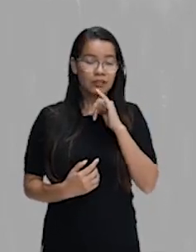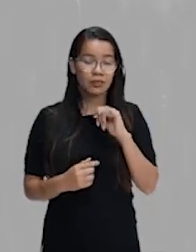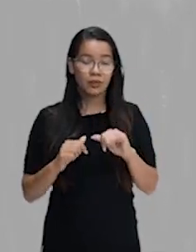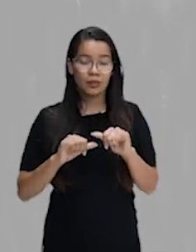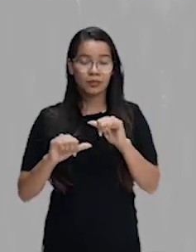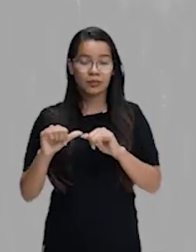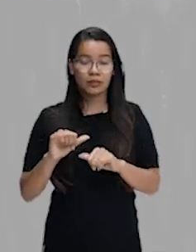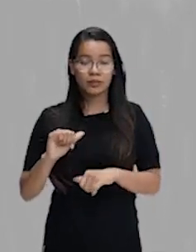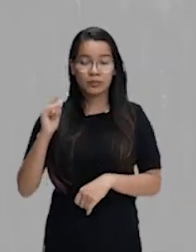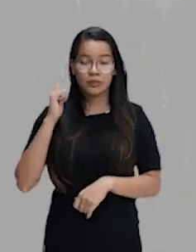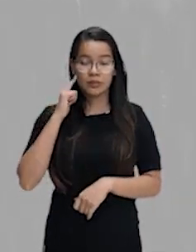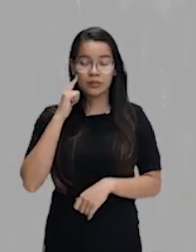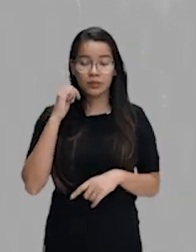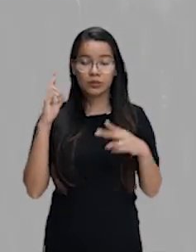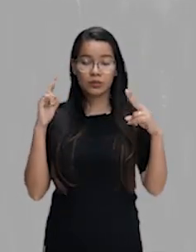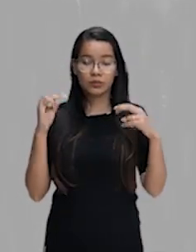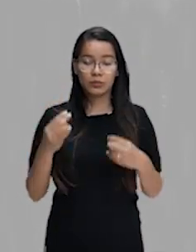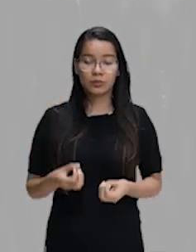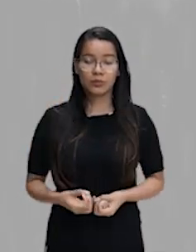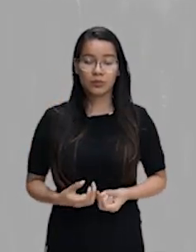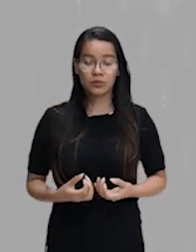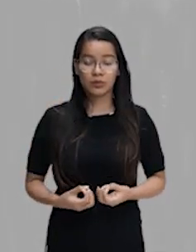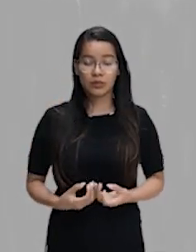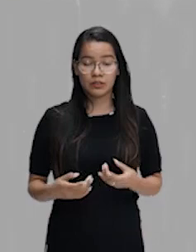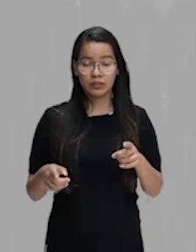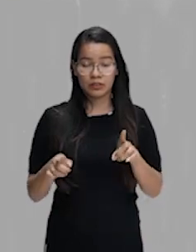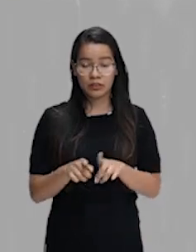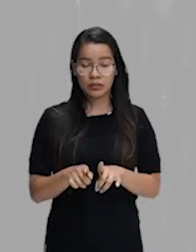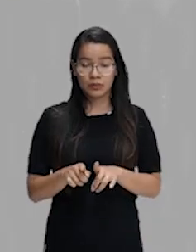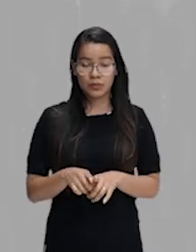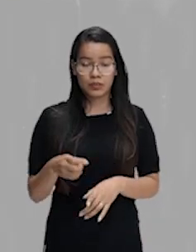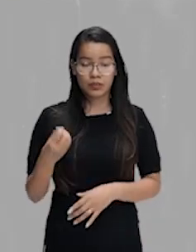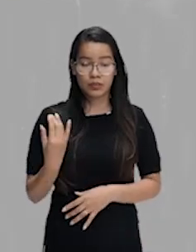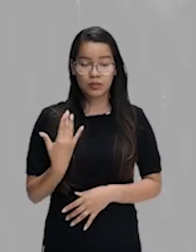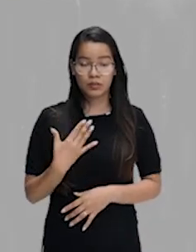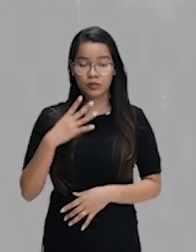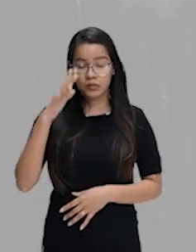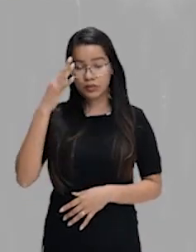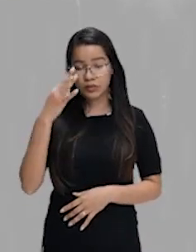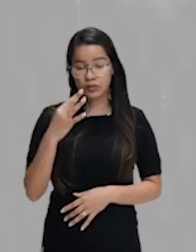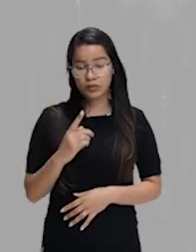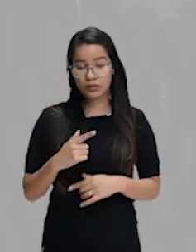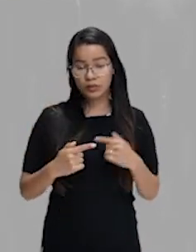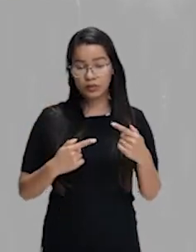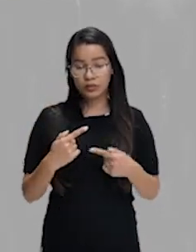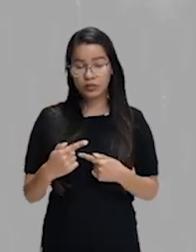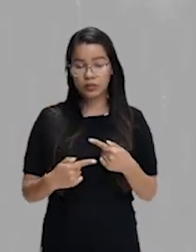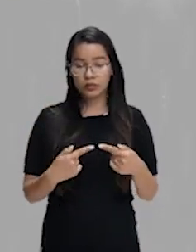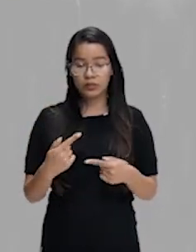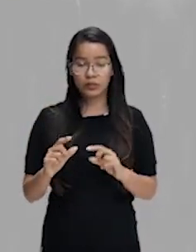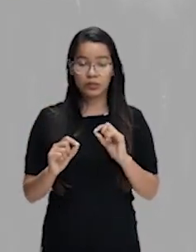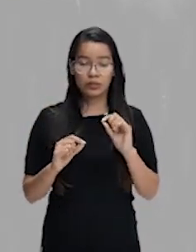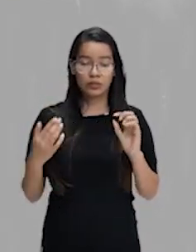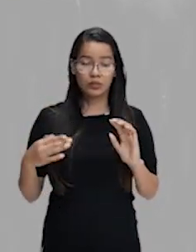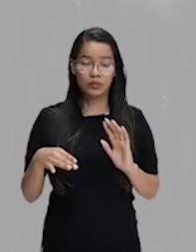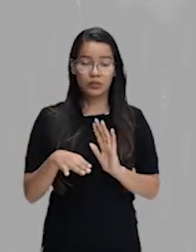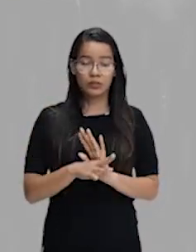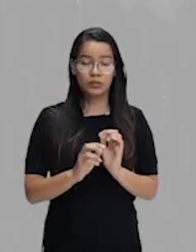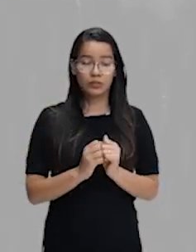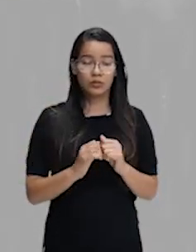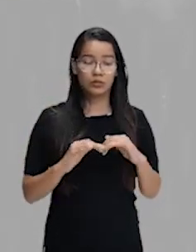de pensamento sobre produtividade, as novas gerações, né, que vieram aí também junto com essa toda